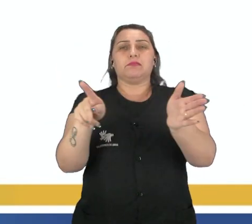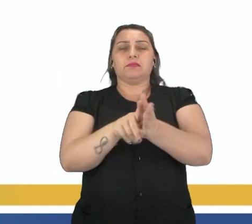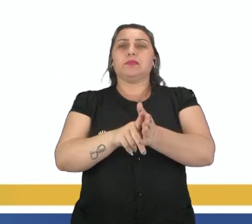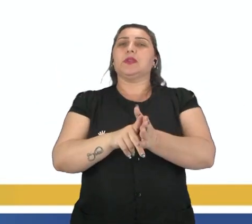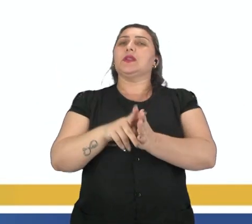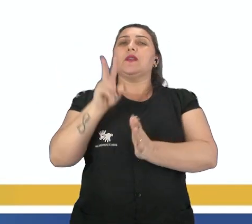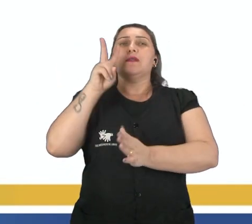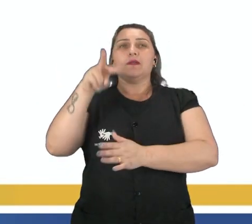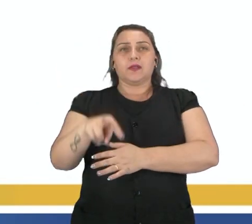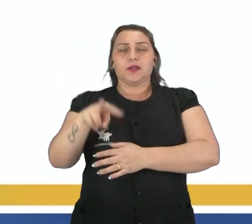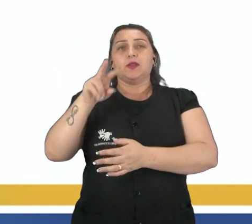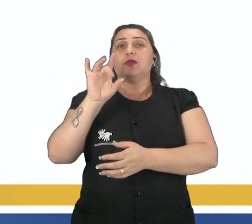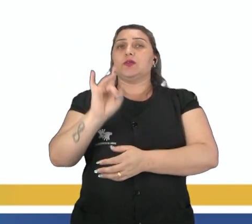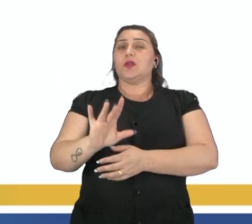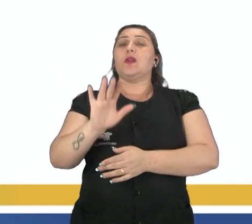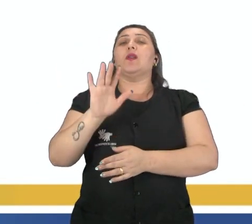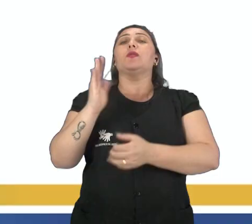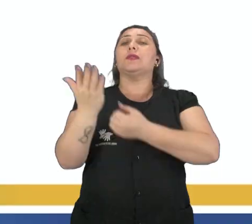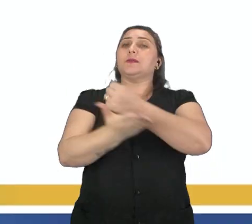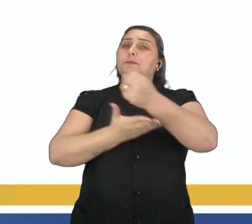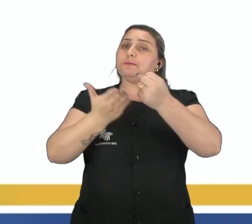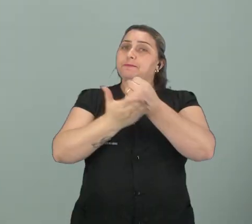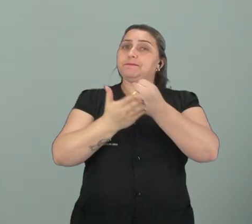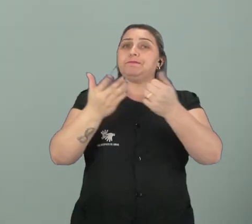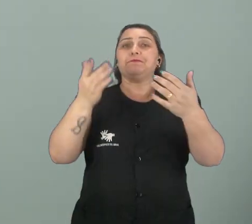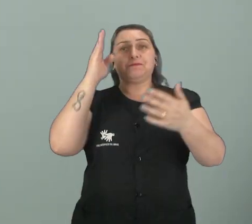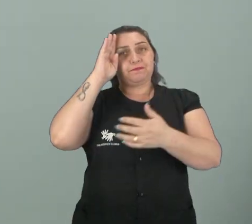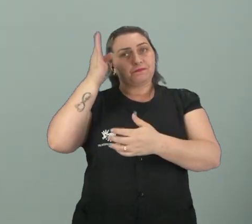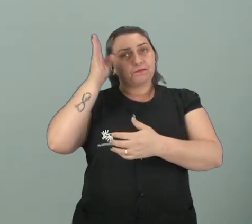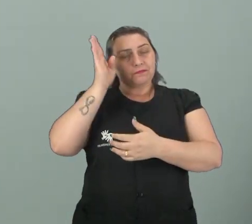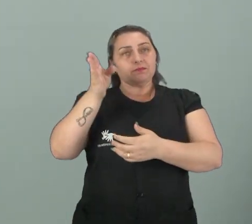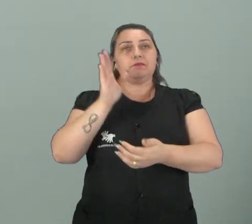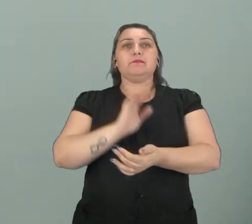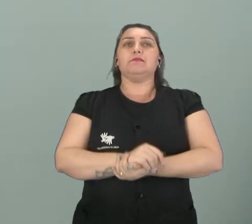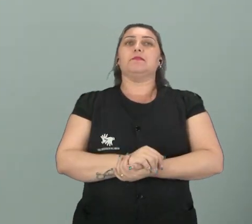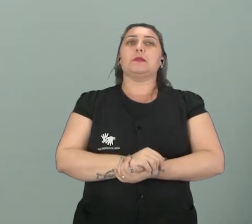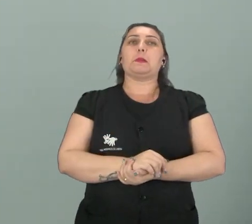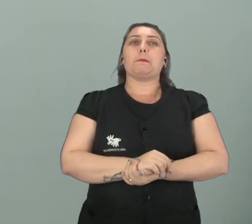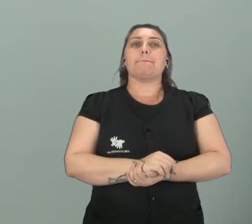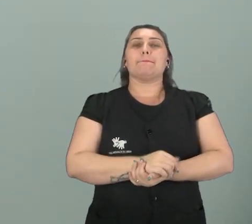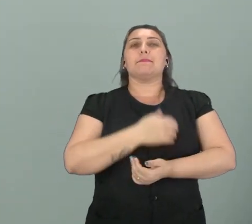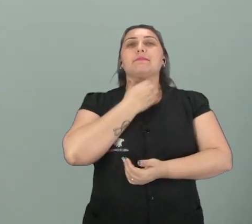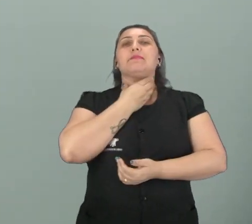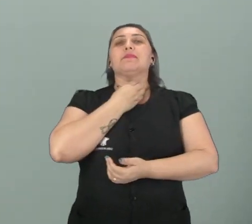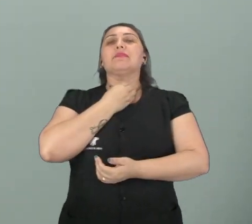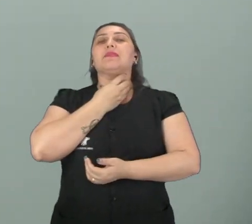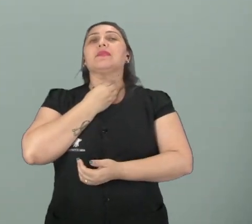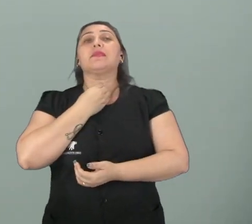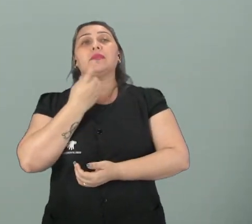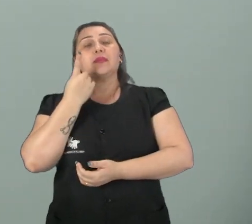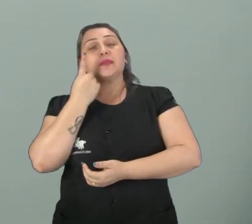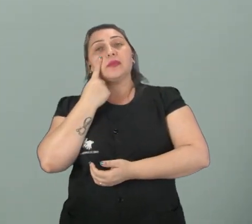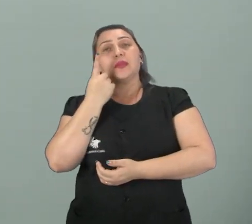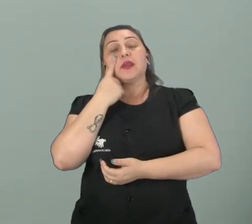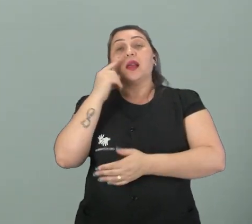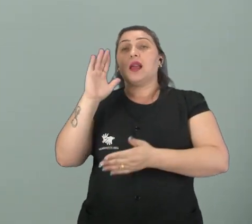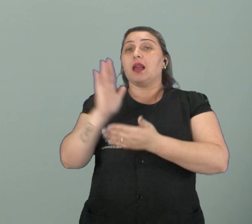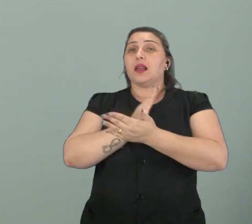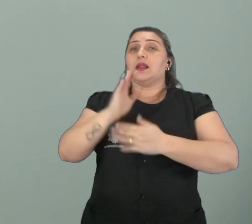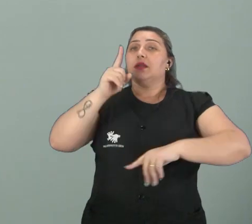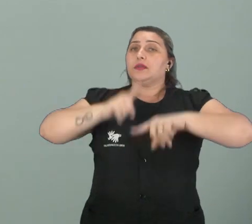do que a gente está vendo aqui, a gente está só vendo a abordagem das principais, tá? Aqui na condutibilidade elétrica, a gente observa o seguinte, que